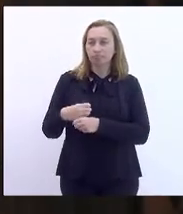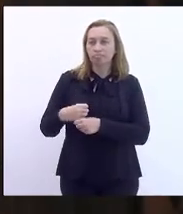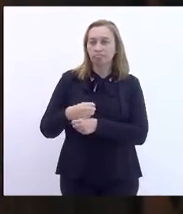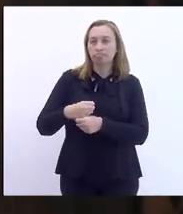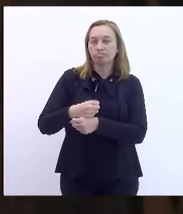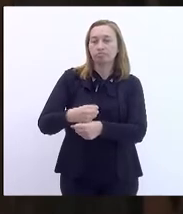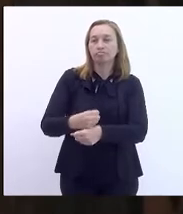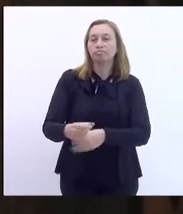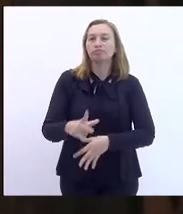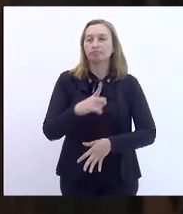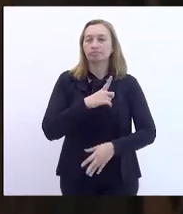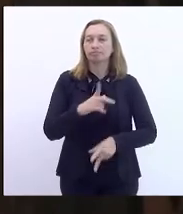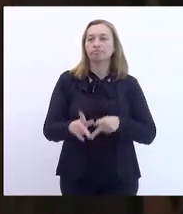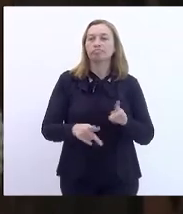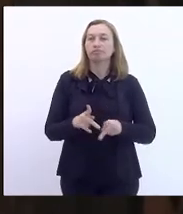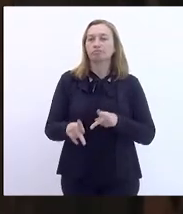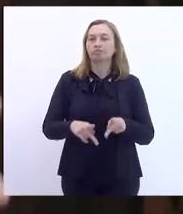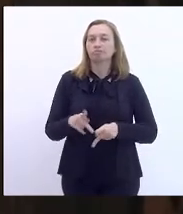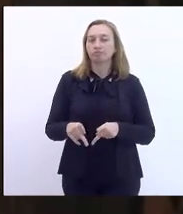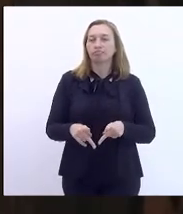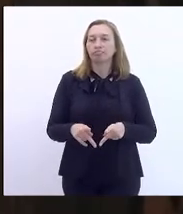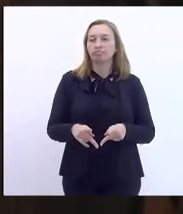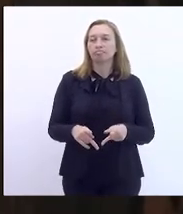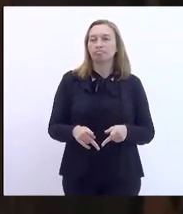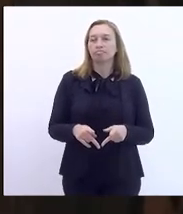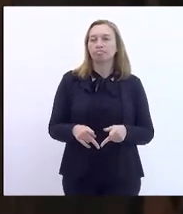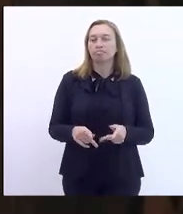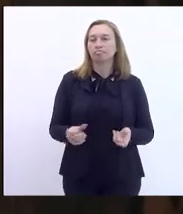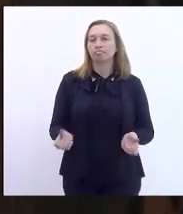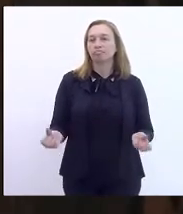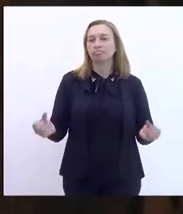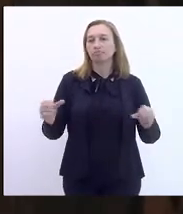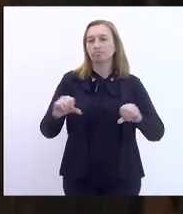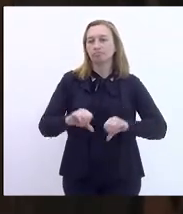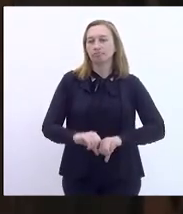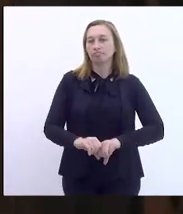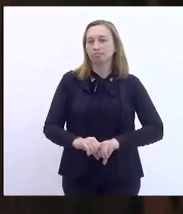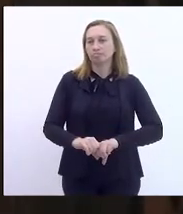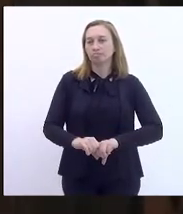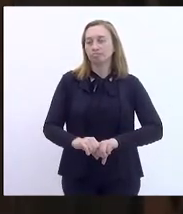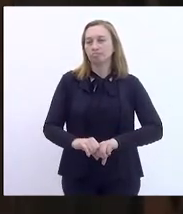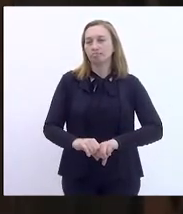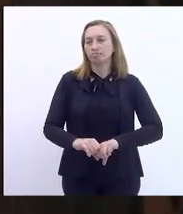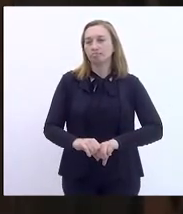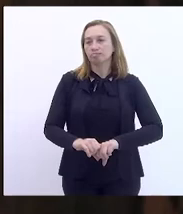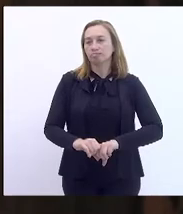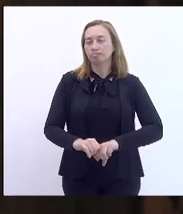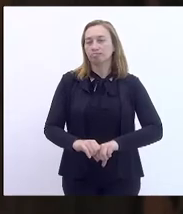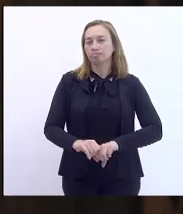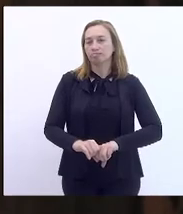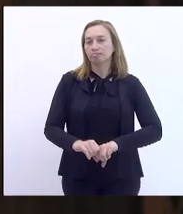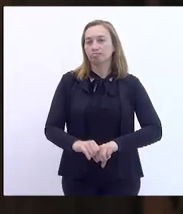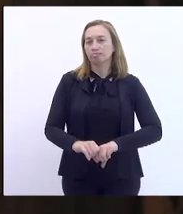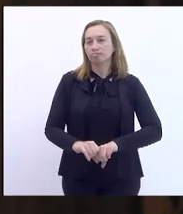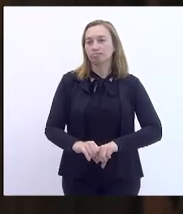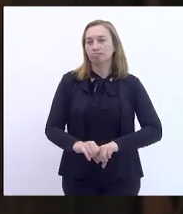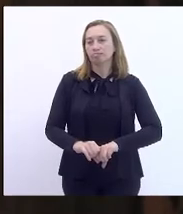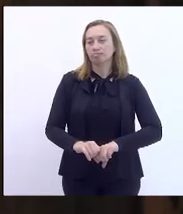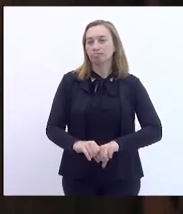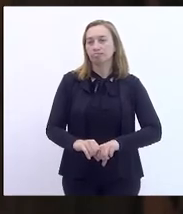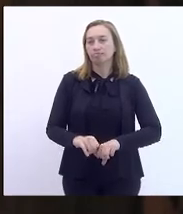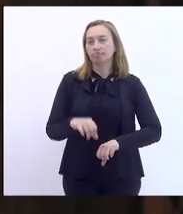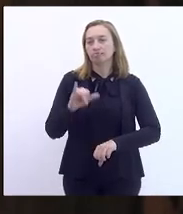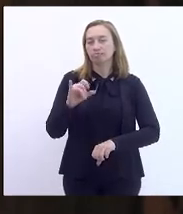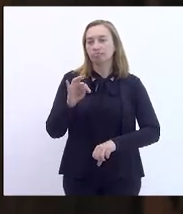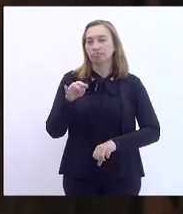ter um povo afundado na ninguém dade Pumba e Tamar